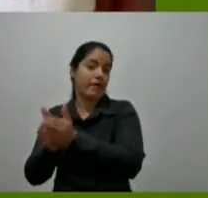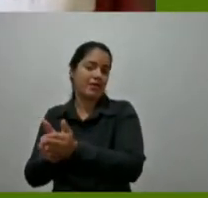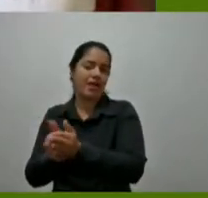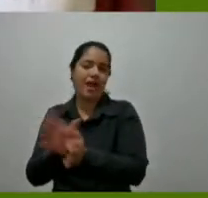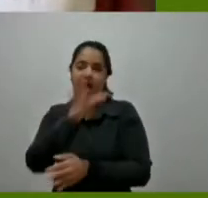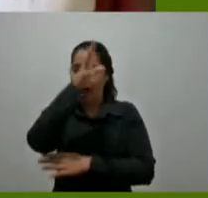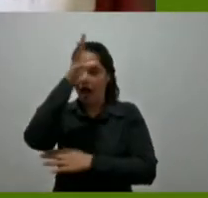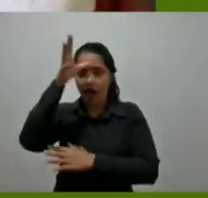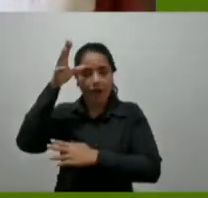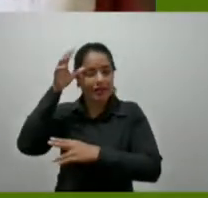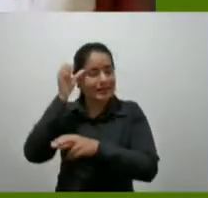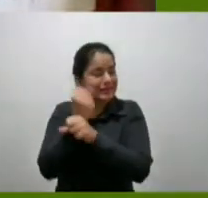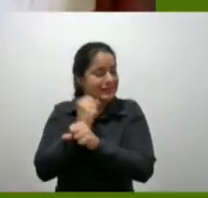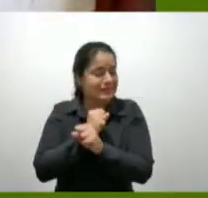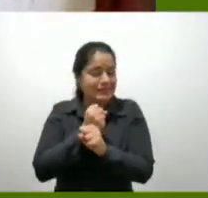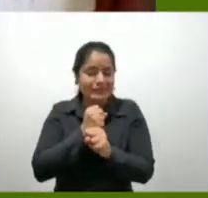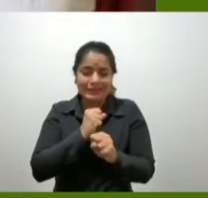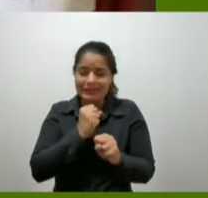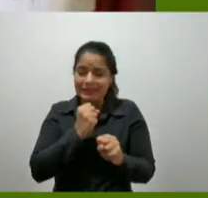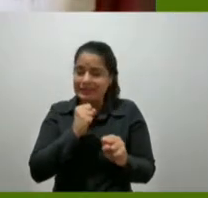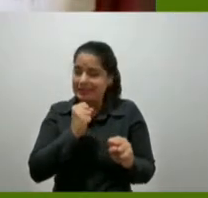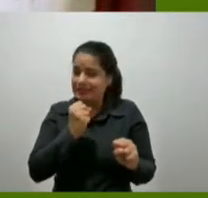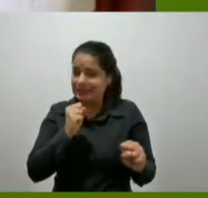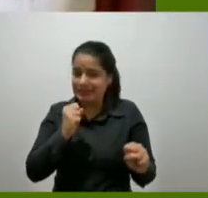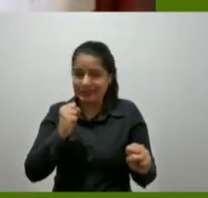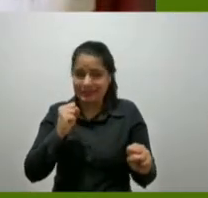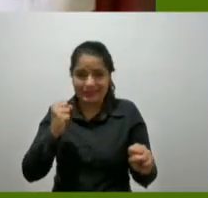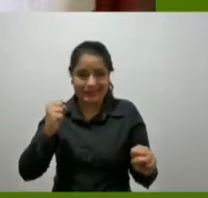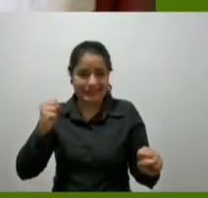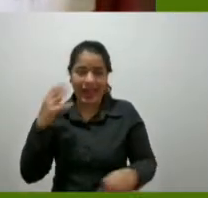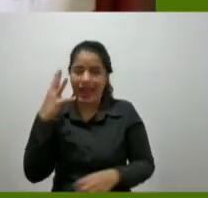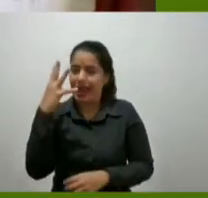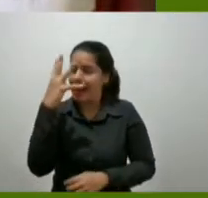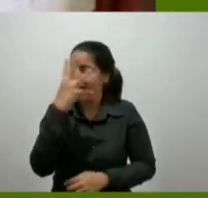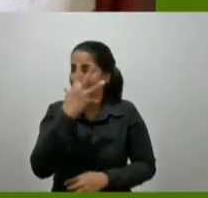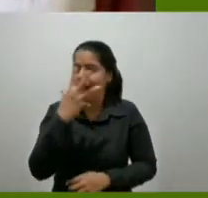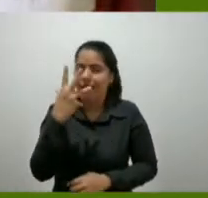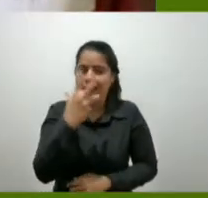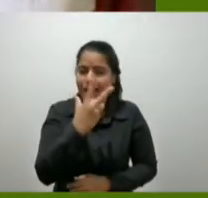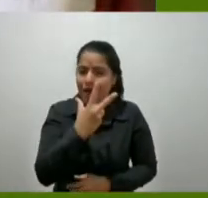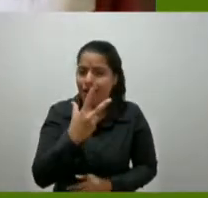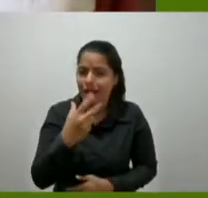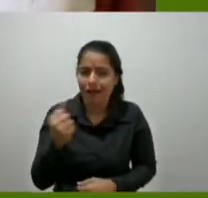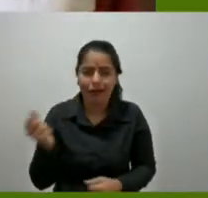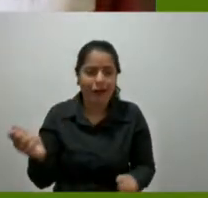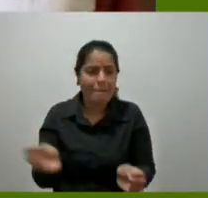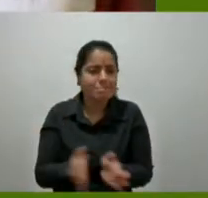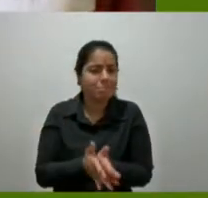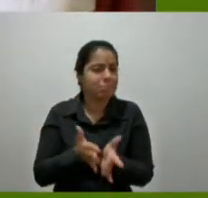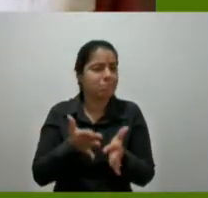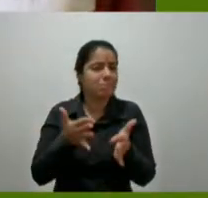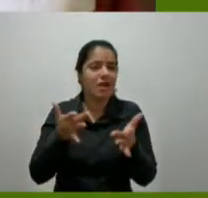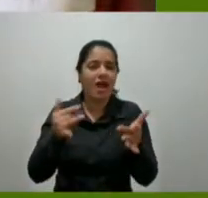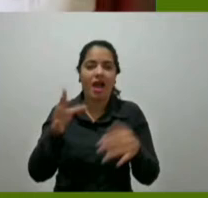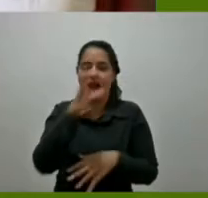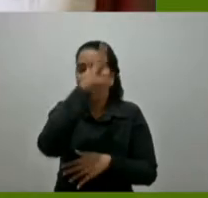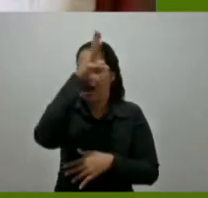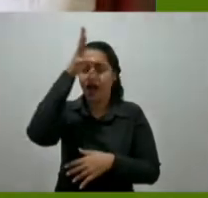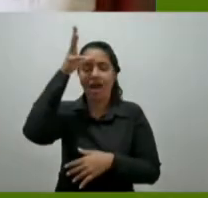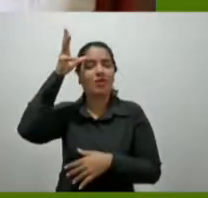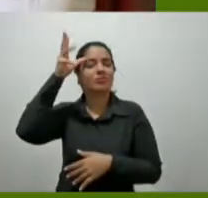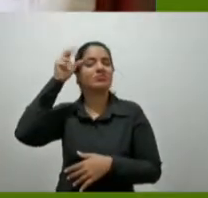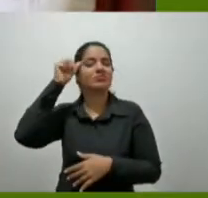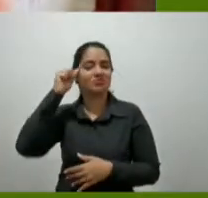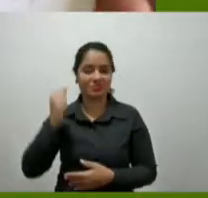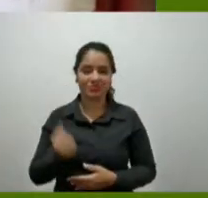imenso. Amazonas é o paraíso. Se existe um conceito de paraíso, é a Amazônia. E a Amazônia